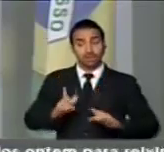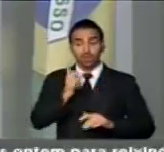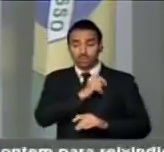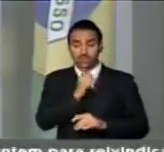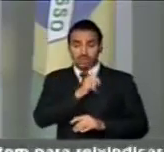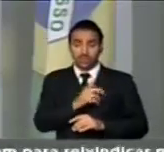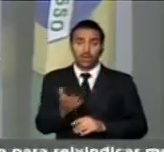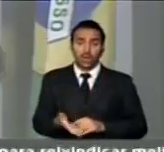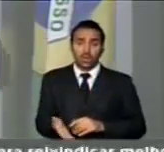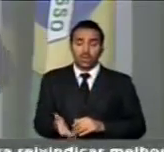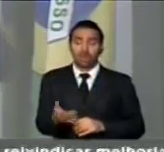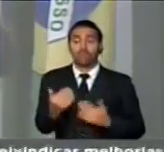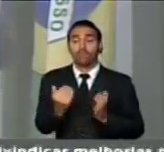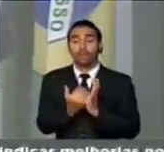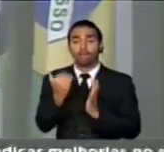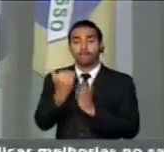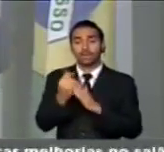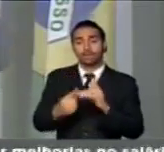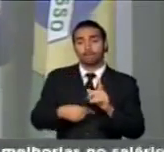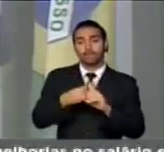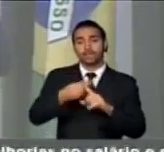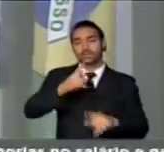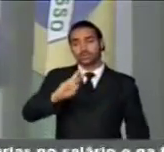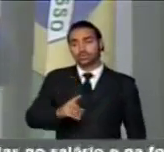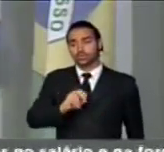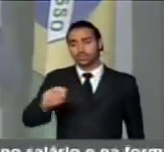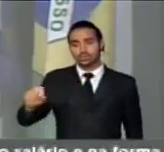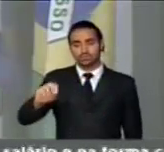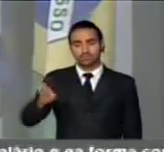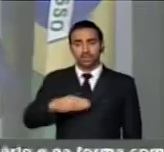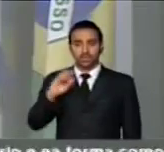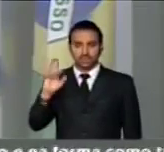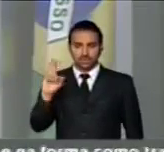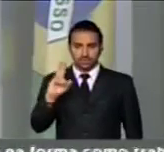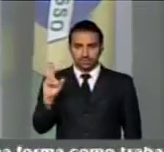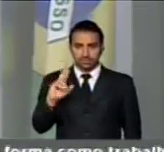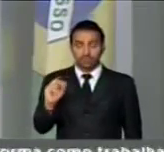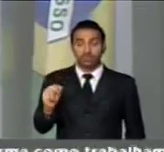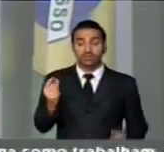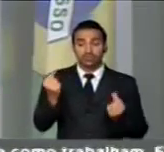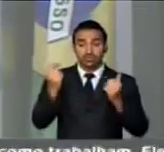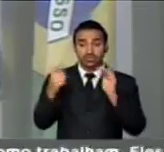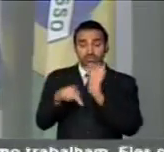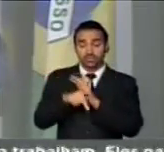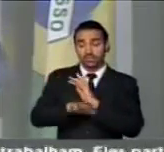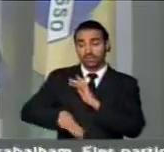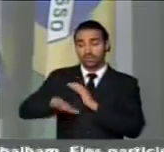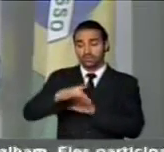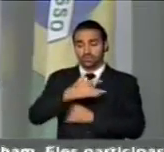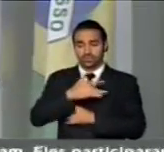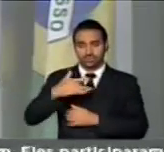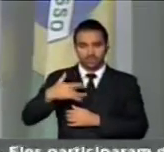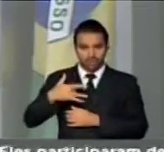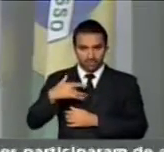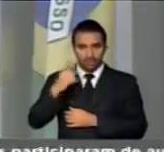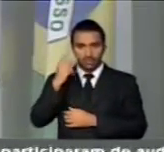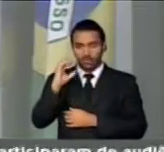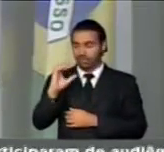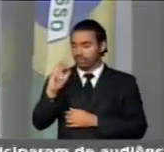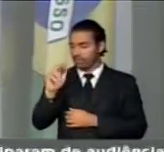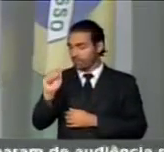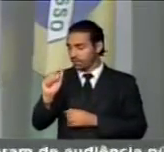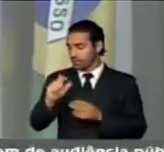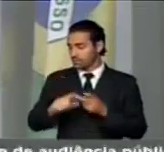agora aumentar em mais 200 milhões de reais os recursos da área social, para os CRAS,